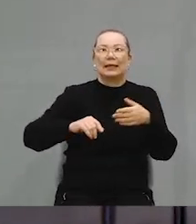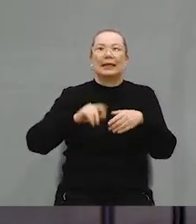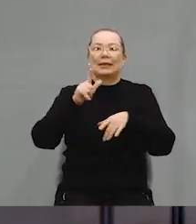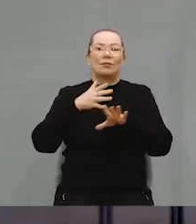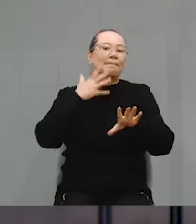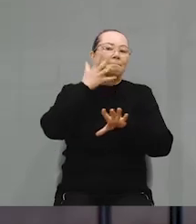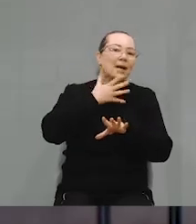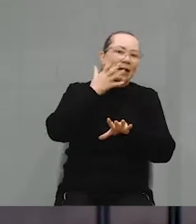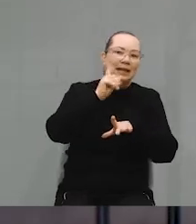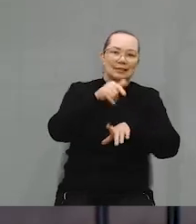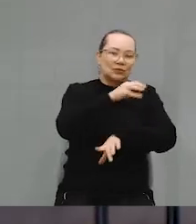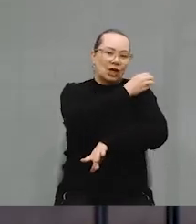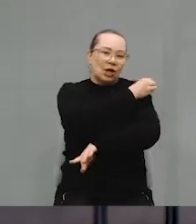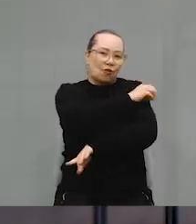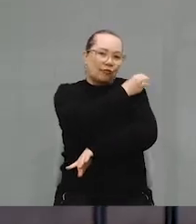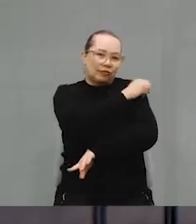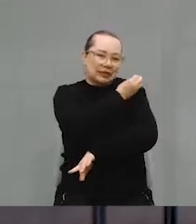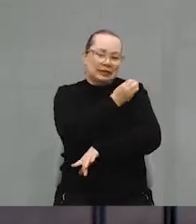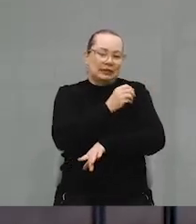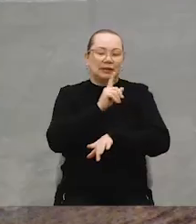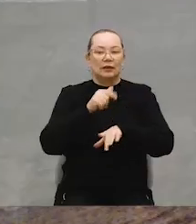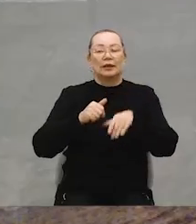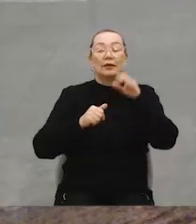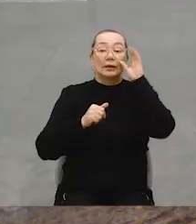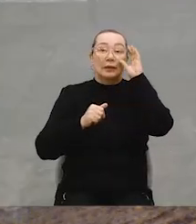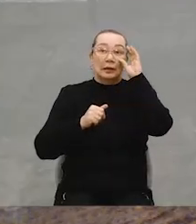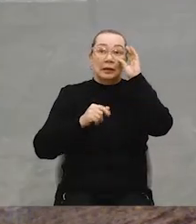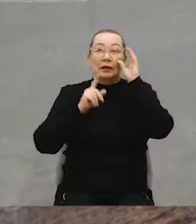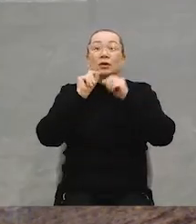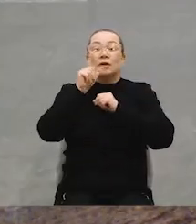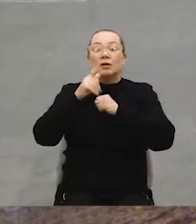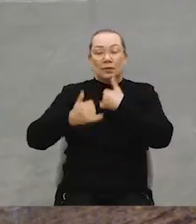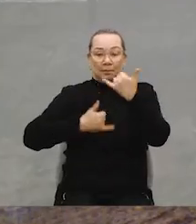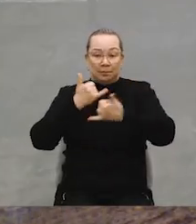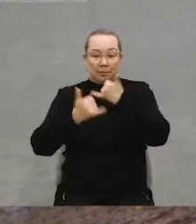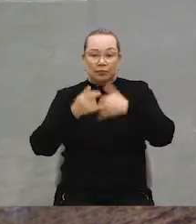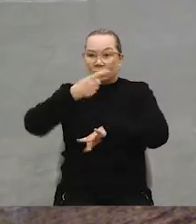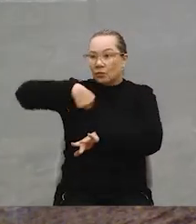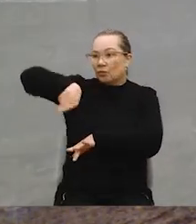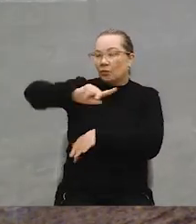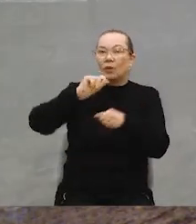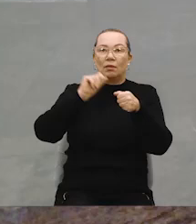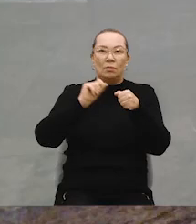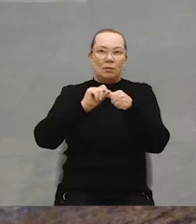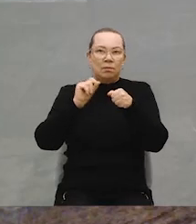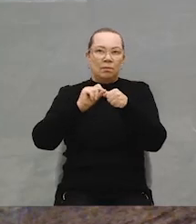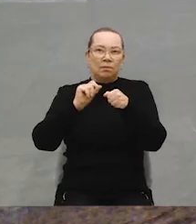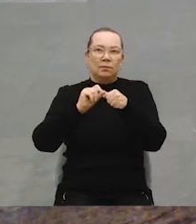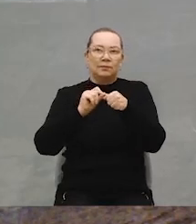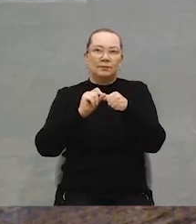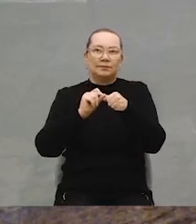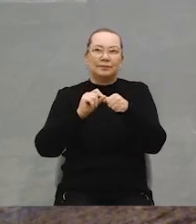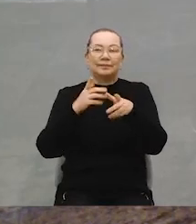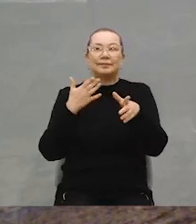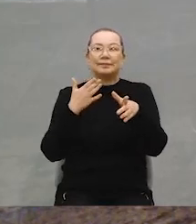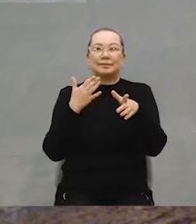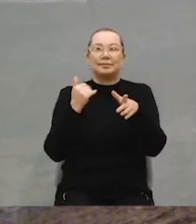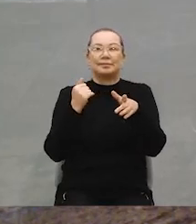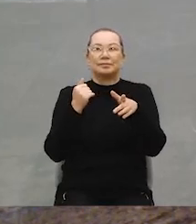é oficina, é uma performance literária, que é a partir de uma brincadeira que a gente fazia. Né? Tipo assim, eu digo, Hernani,